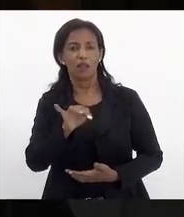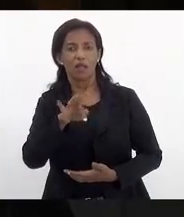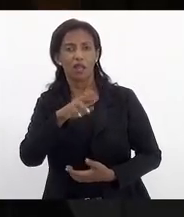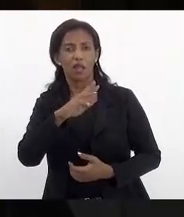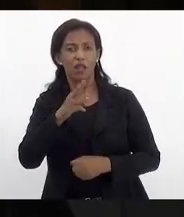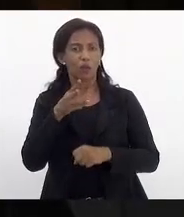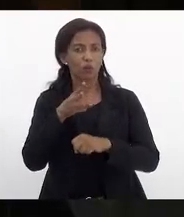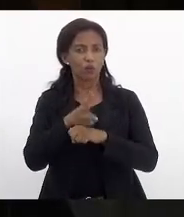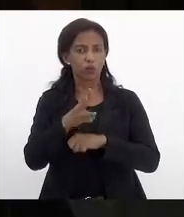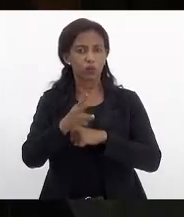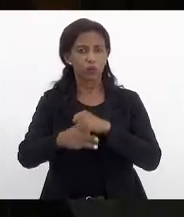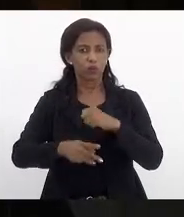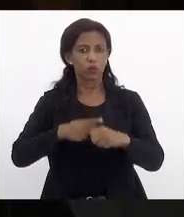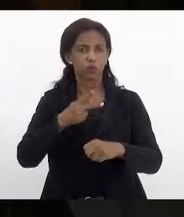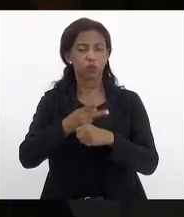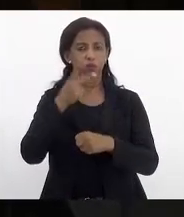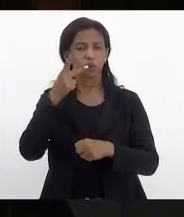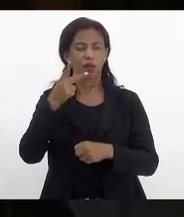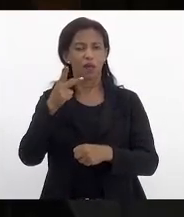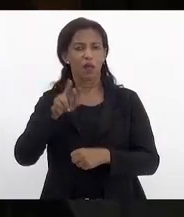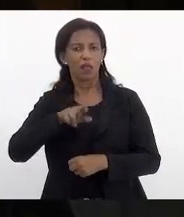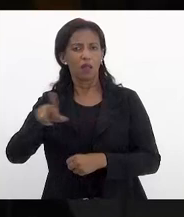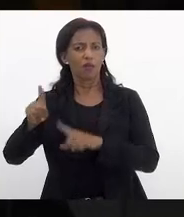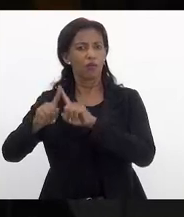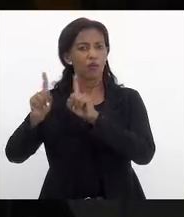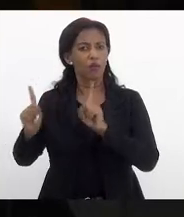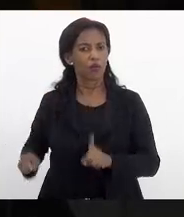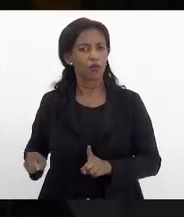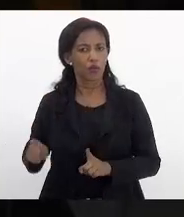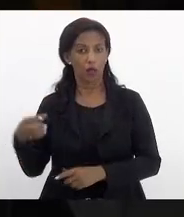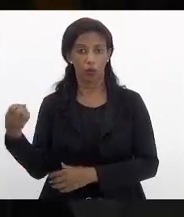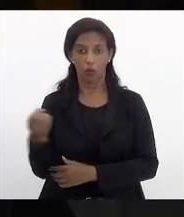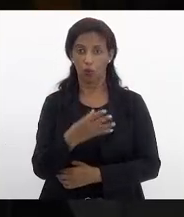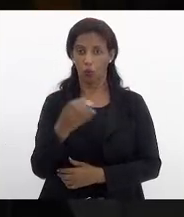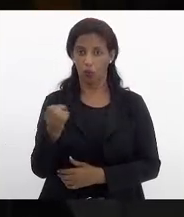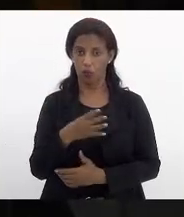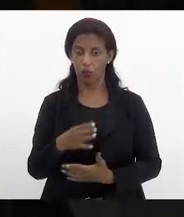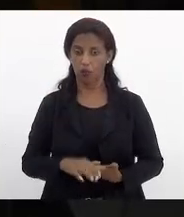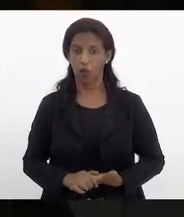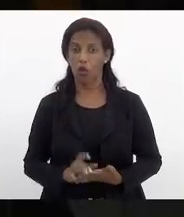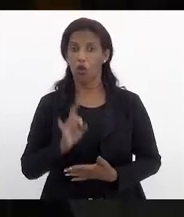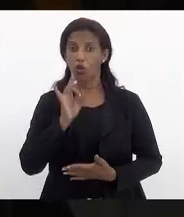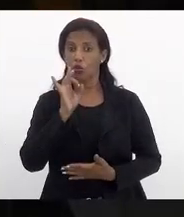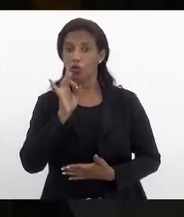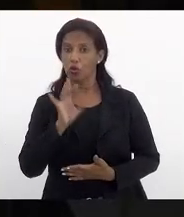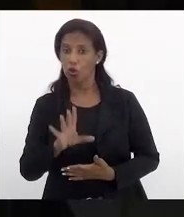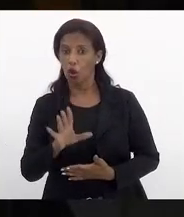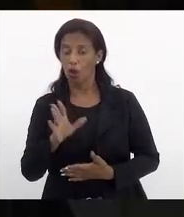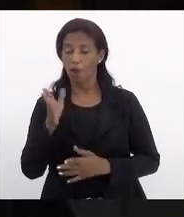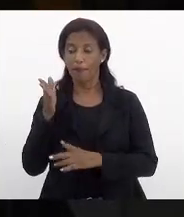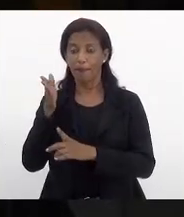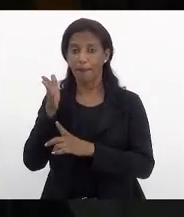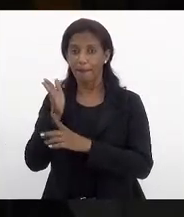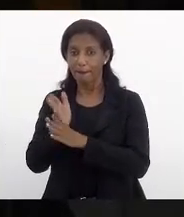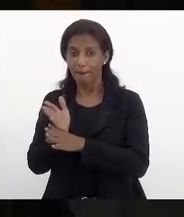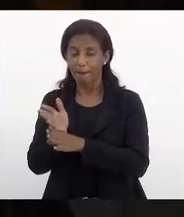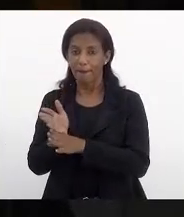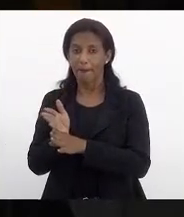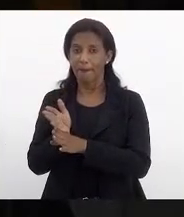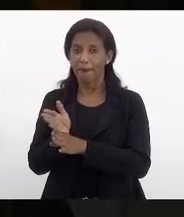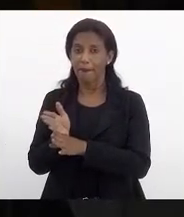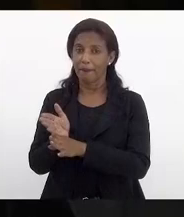não vale para os funcionários atuais. Só e somente para